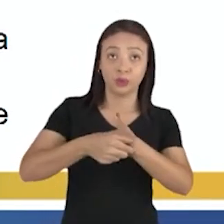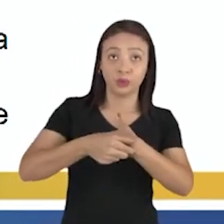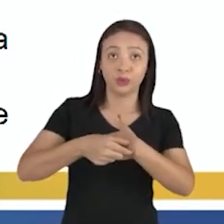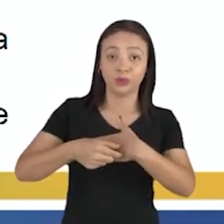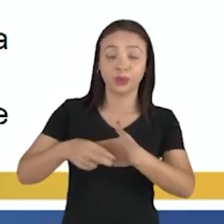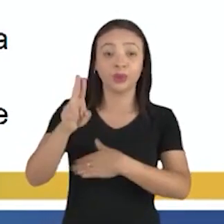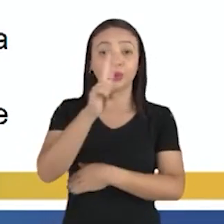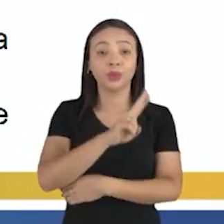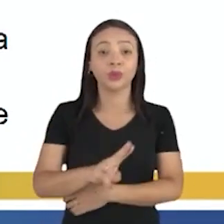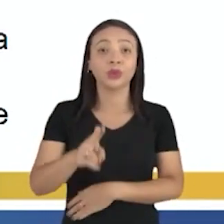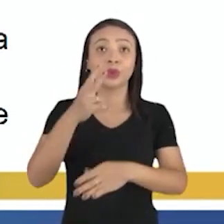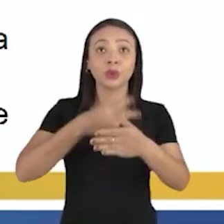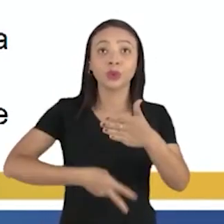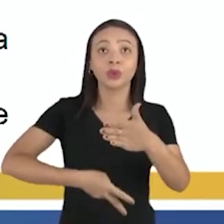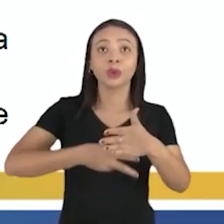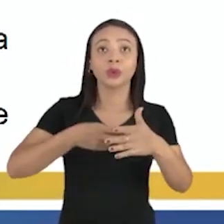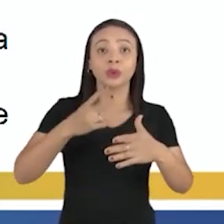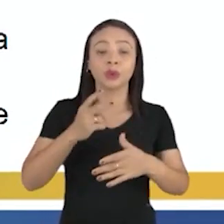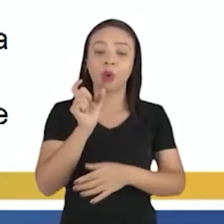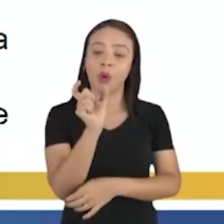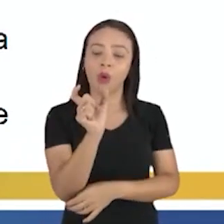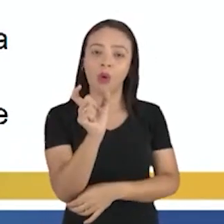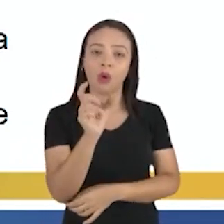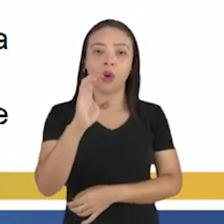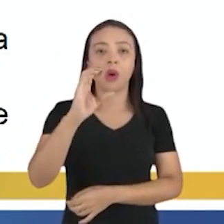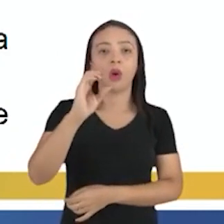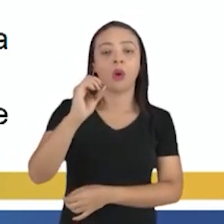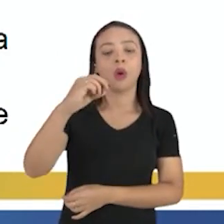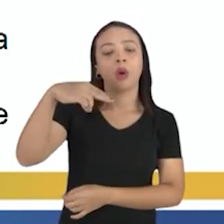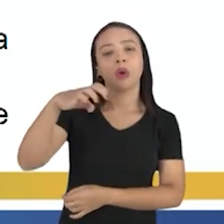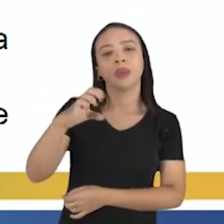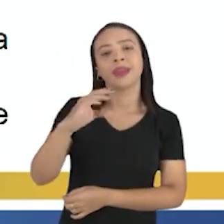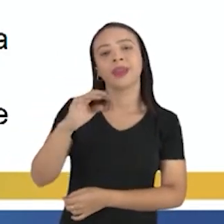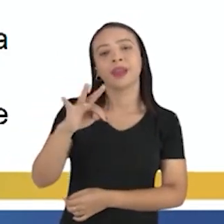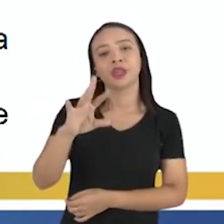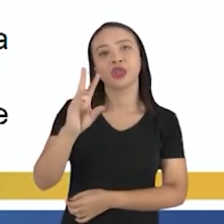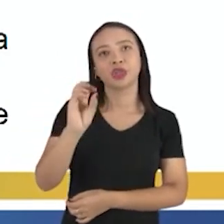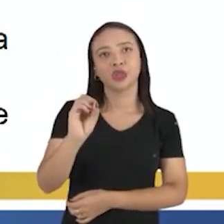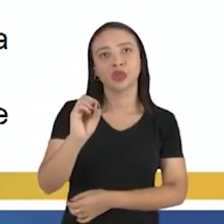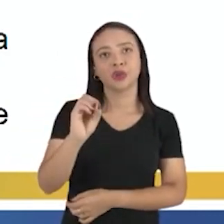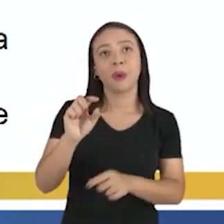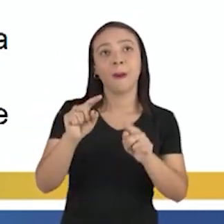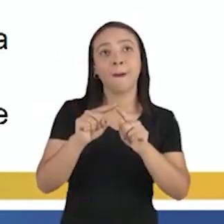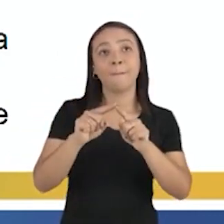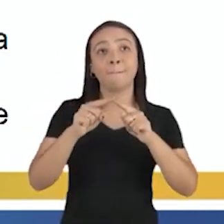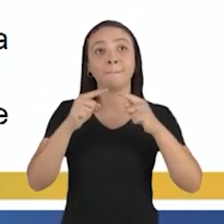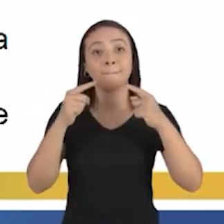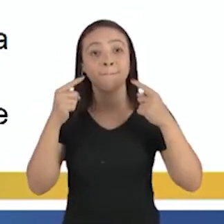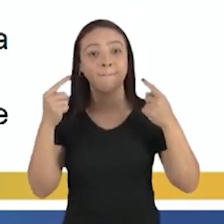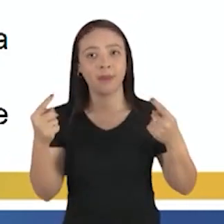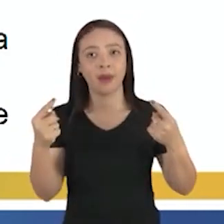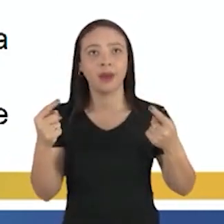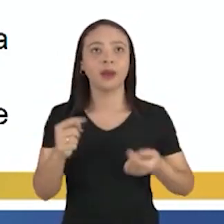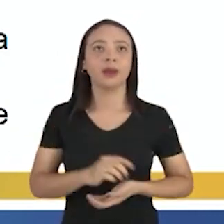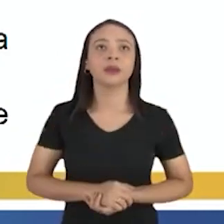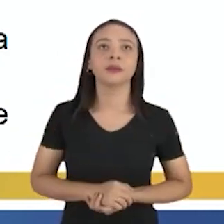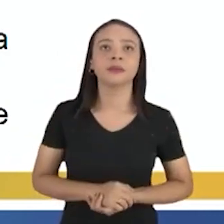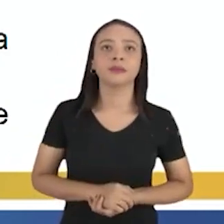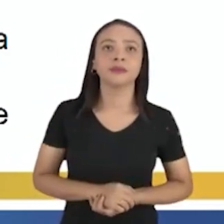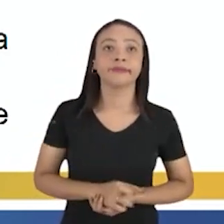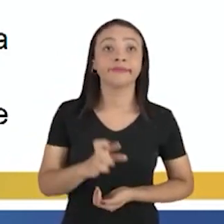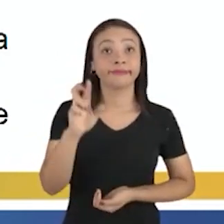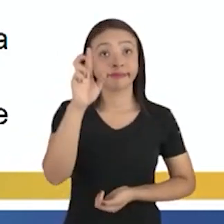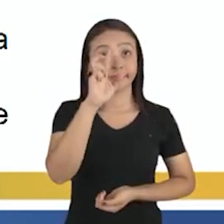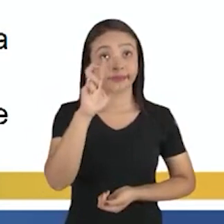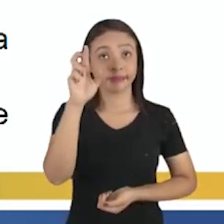autora emprega por 2 vezes o conectivo mas no fragmento apresentado,